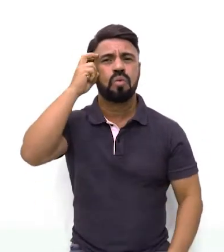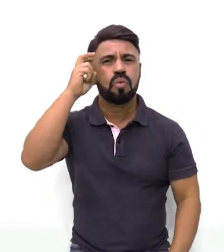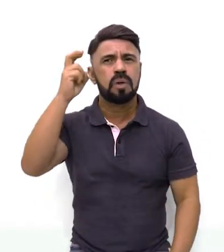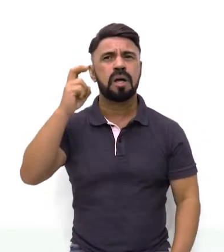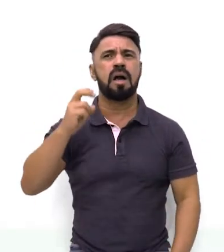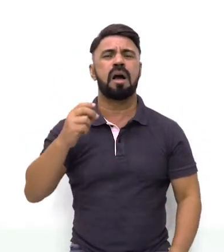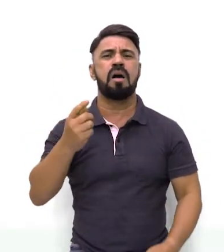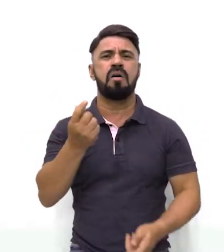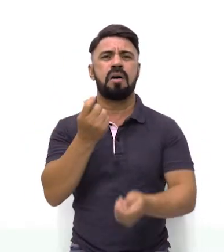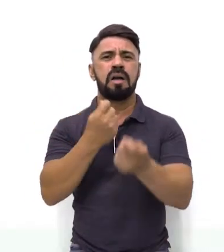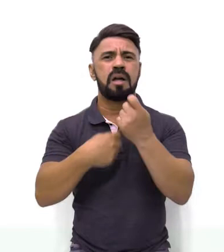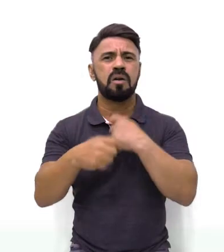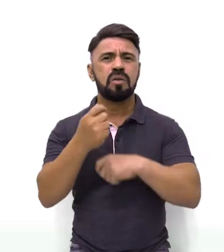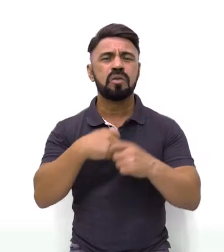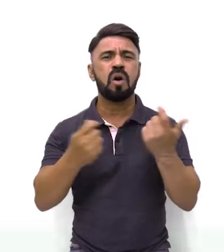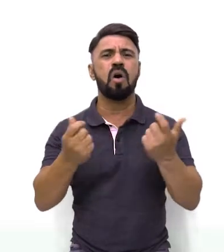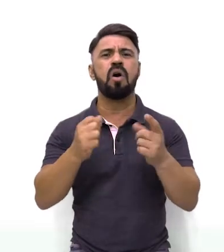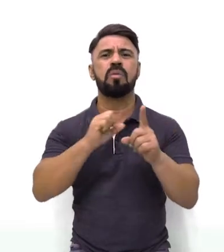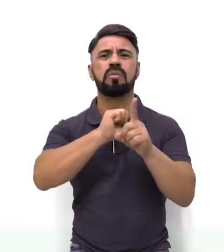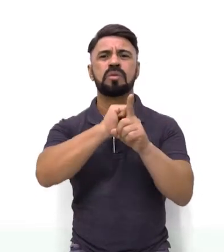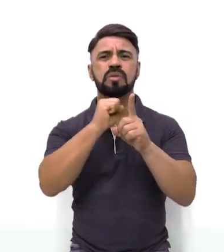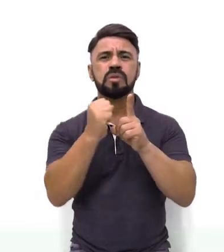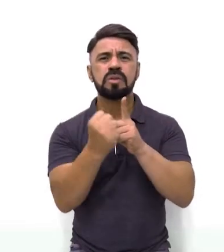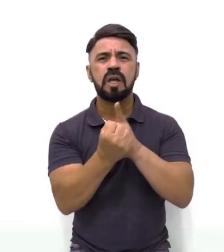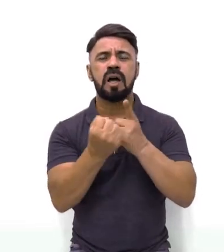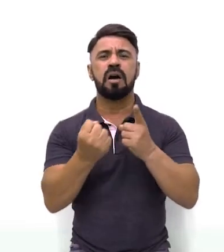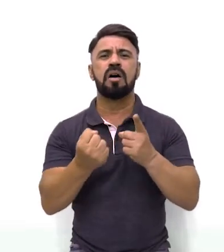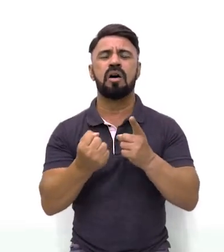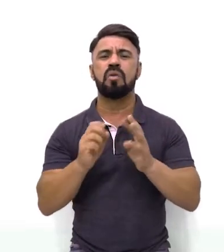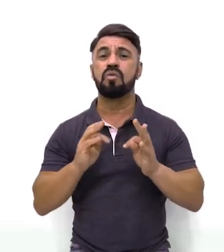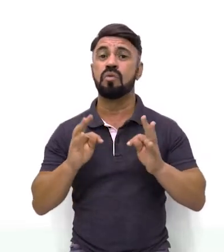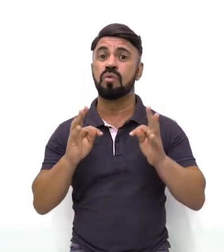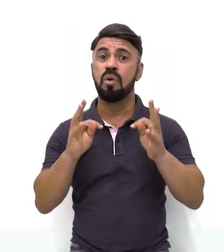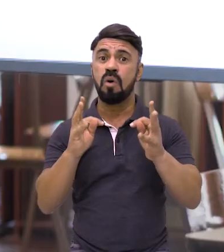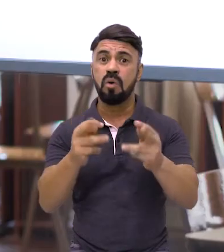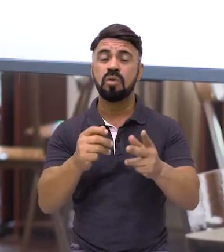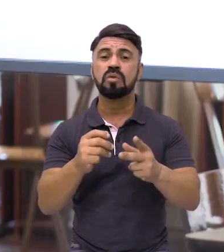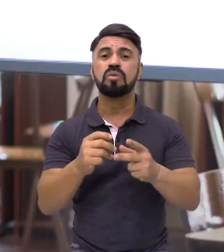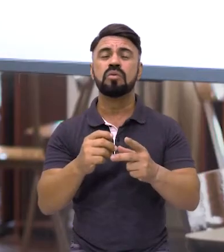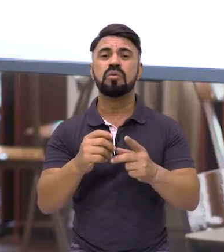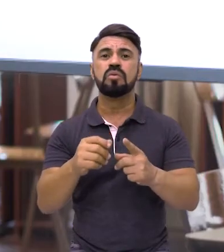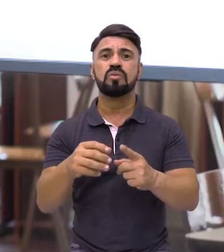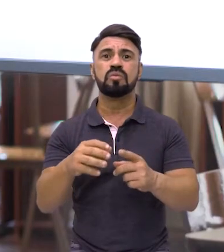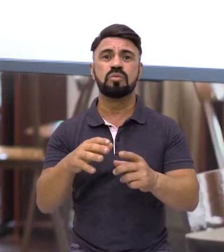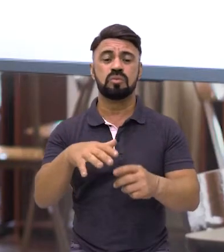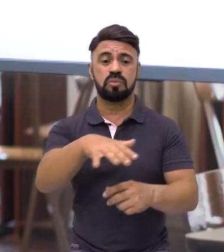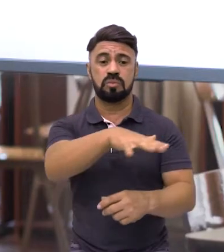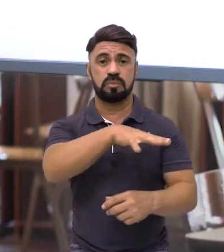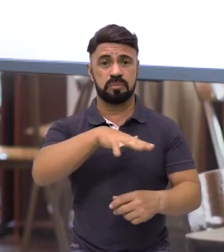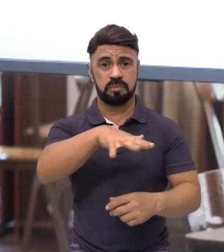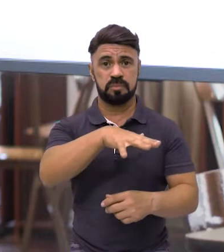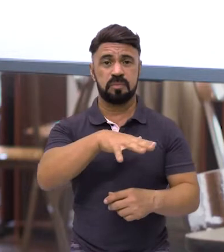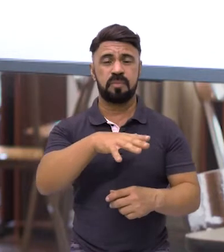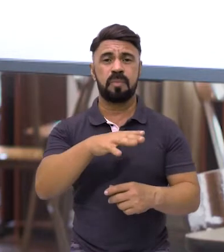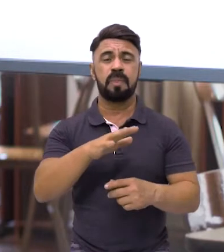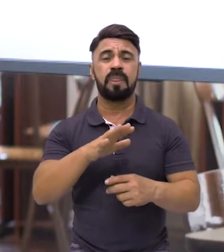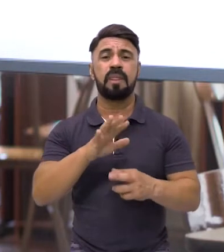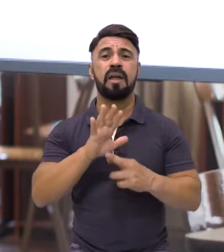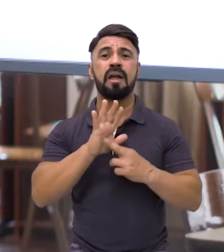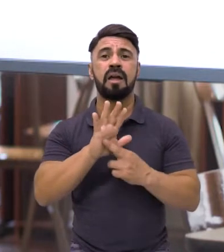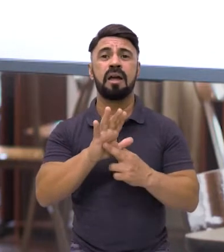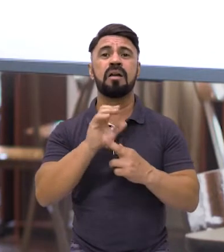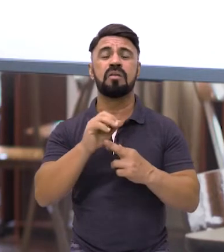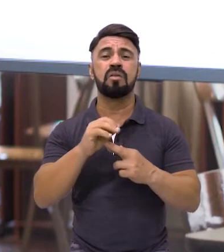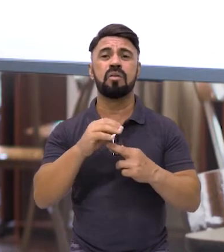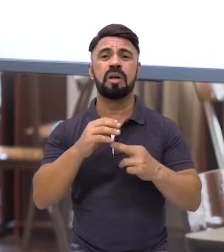cultural, econômico, social, todos eles em um só espaço, que representa aqui